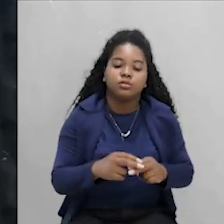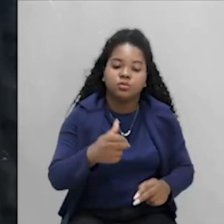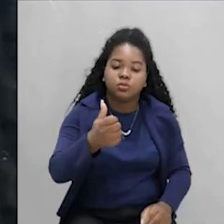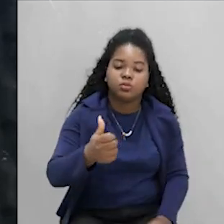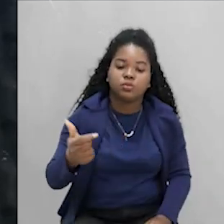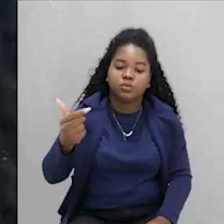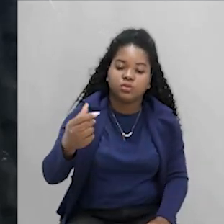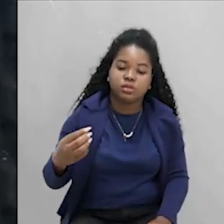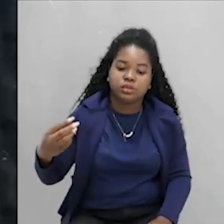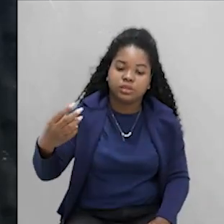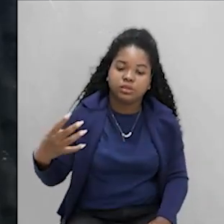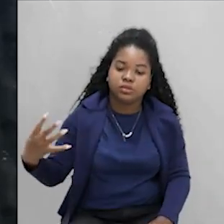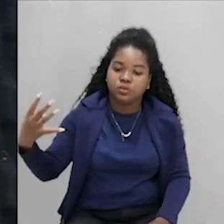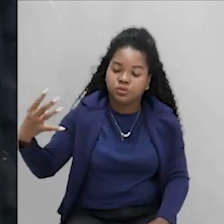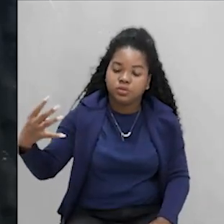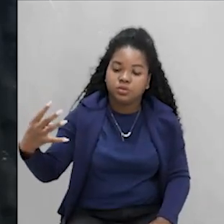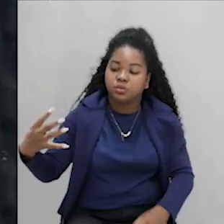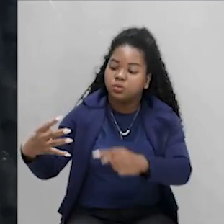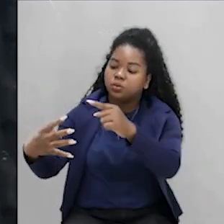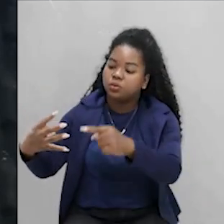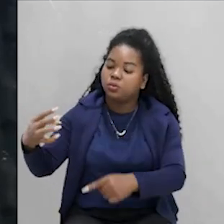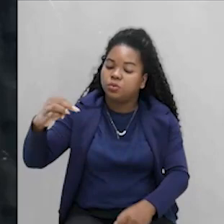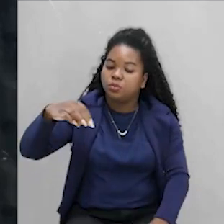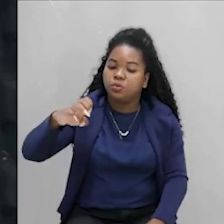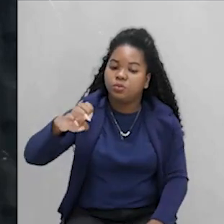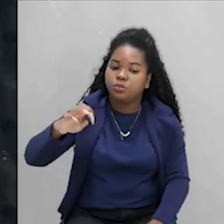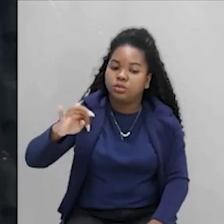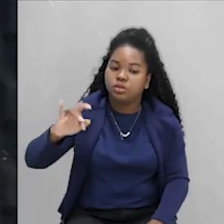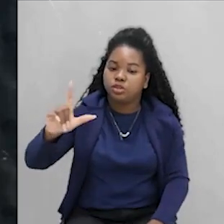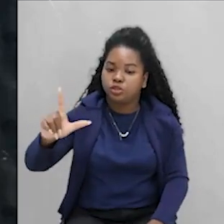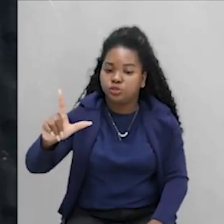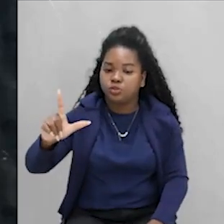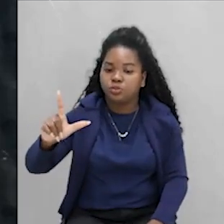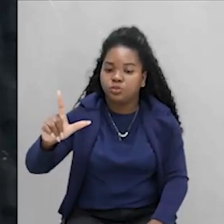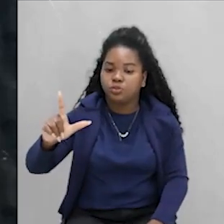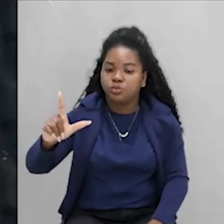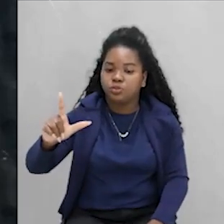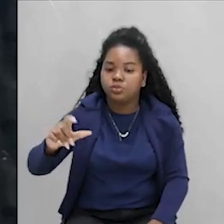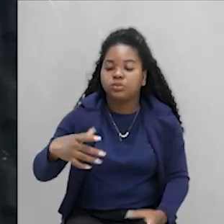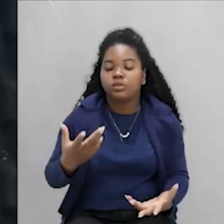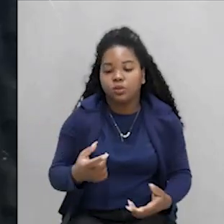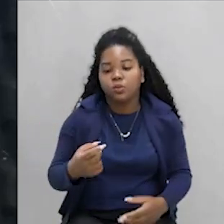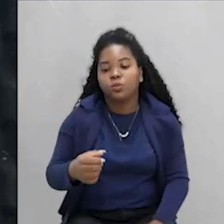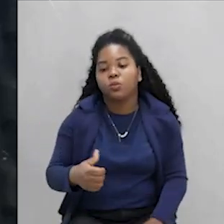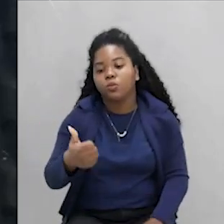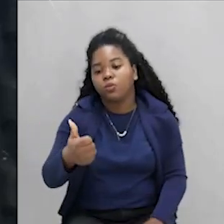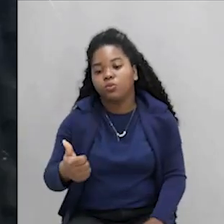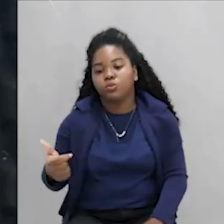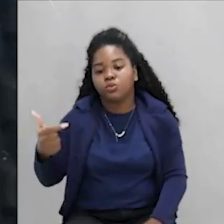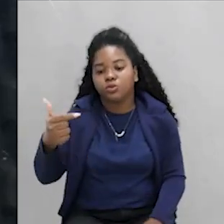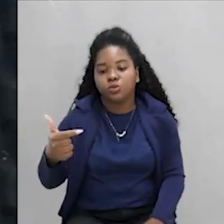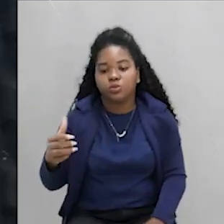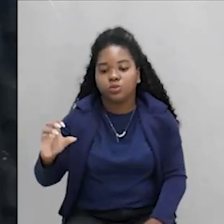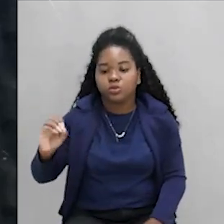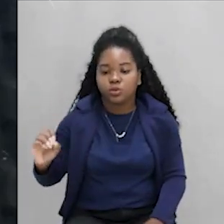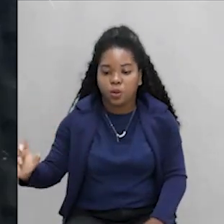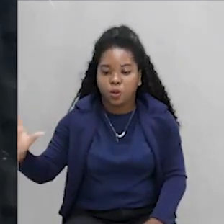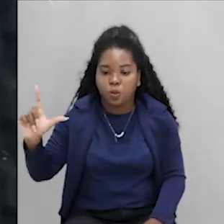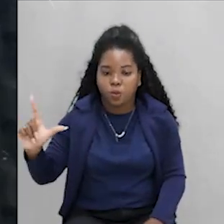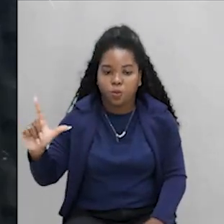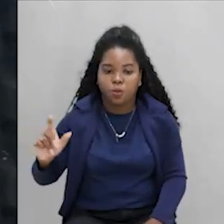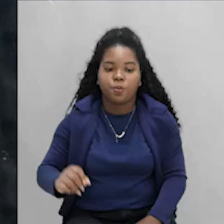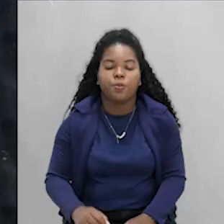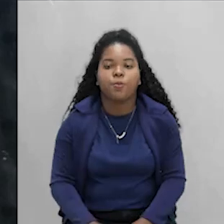quatro metil pentan 1 2 ou certo numeração começando pelo lado mais próximo